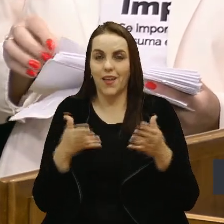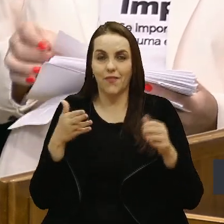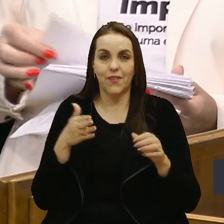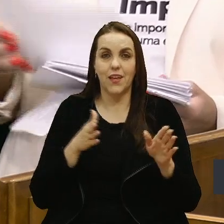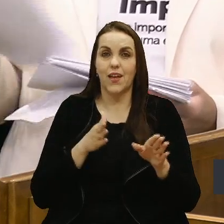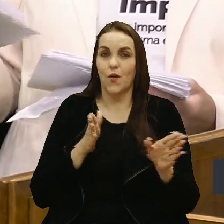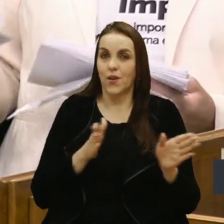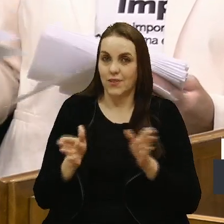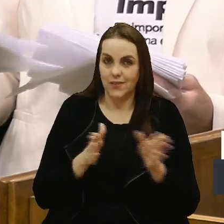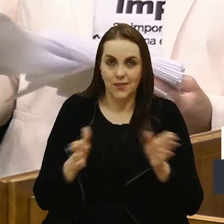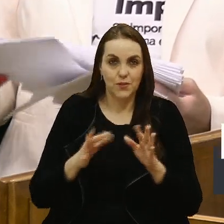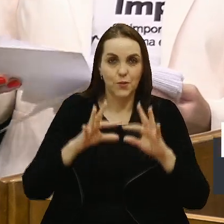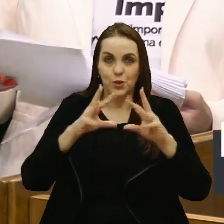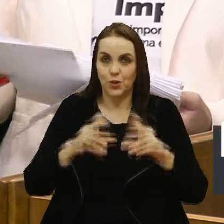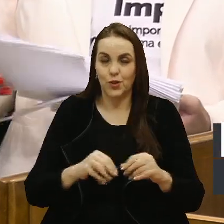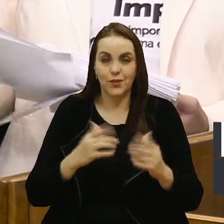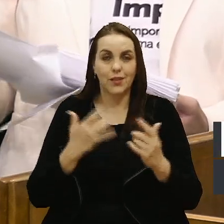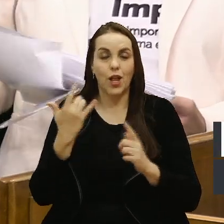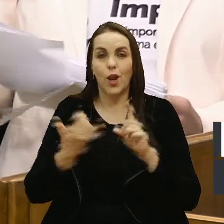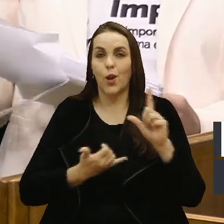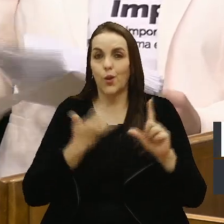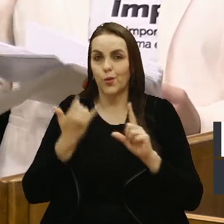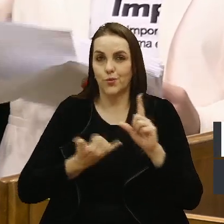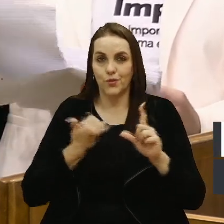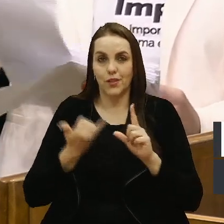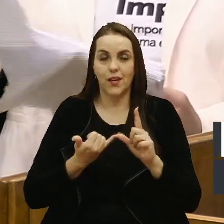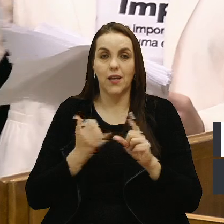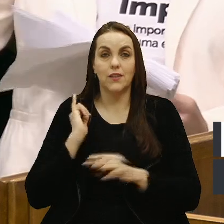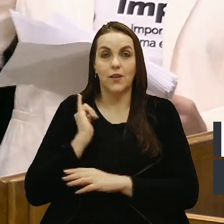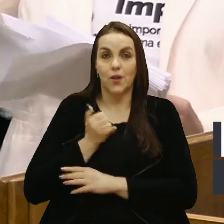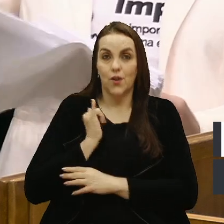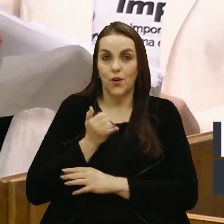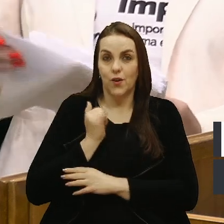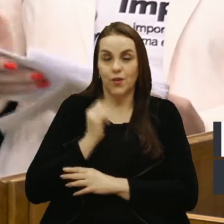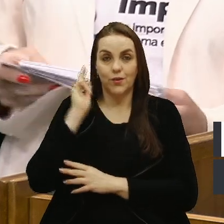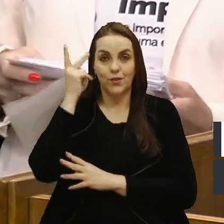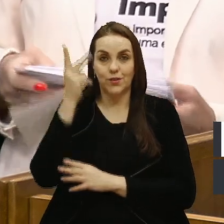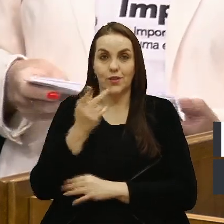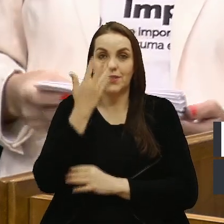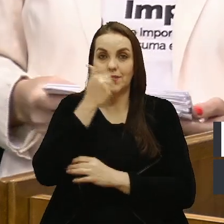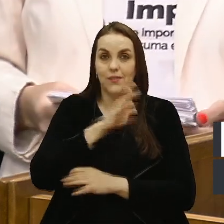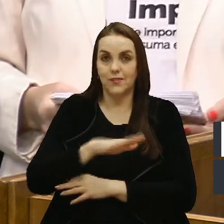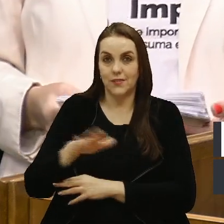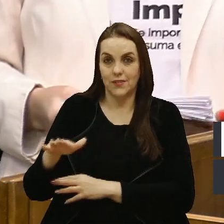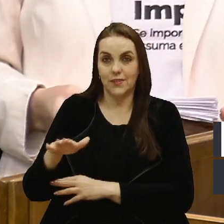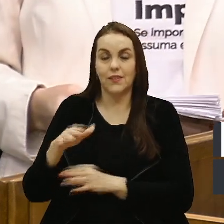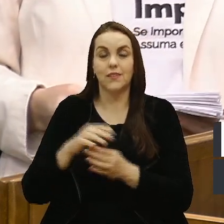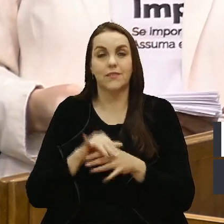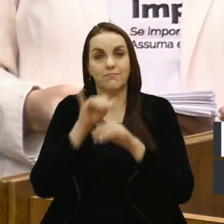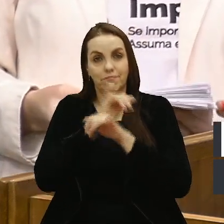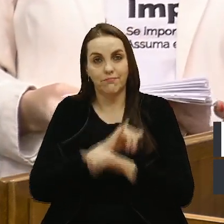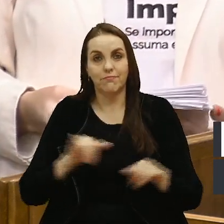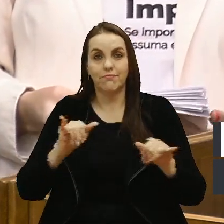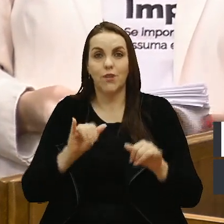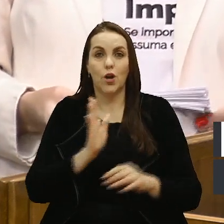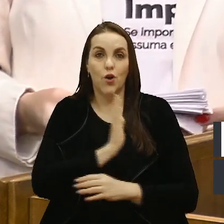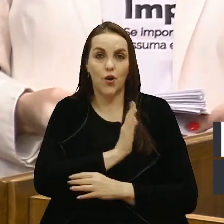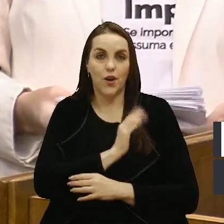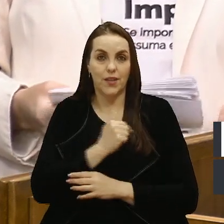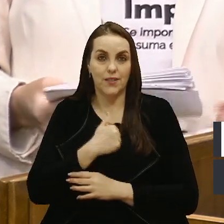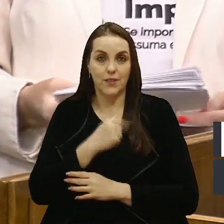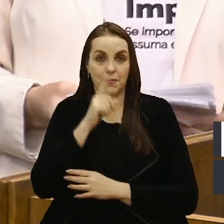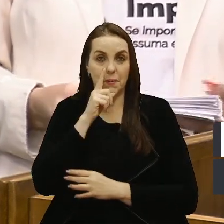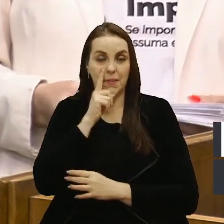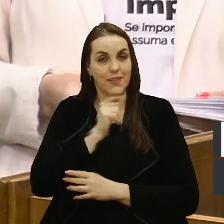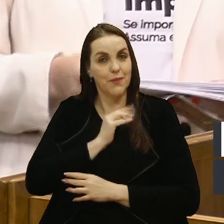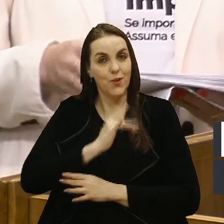todos e também lúdica, inclusive com contação de história para as crianças, trazendo a mensagem de que o coração de uma mãe também é